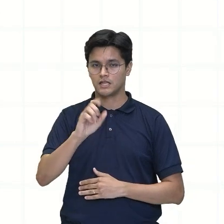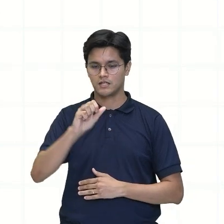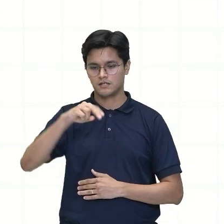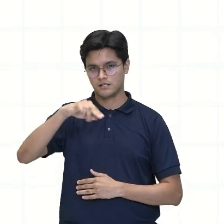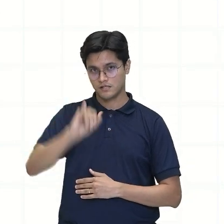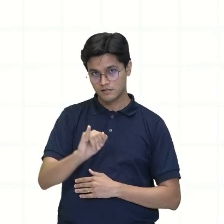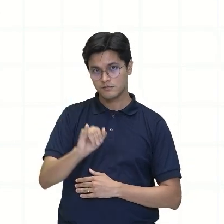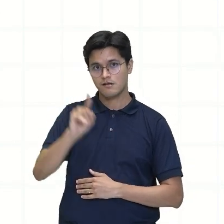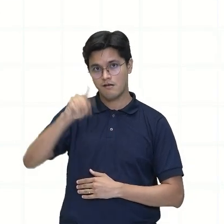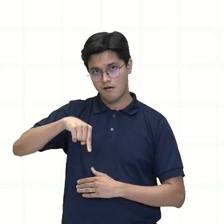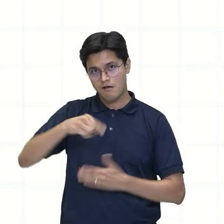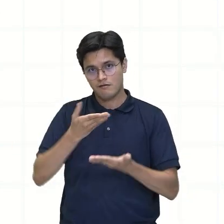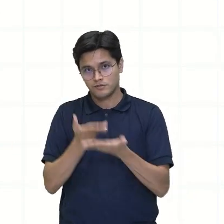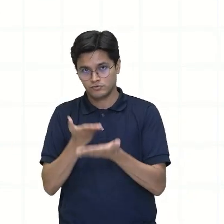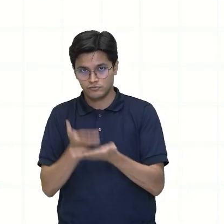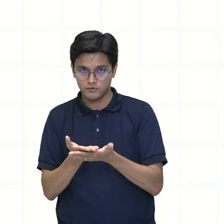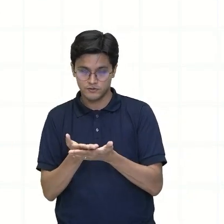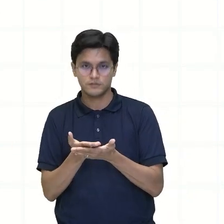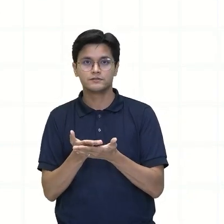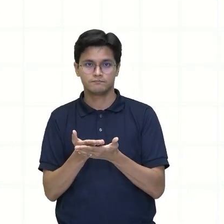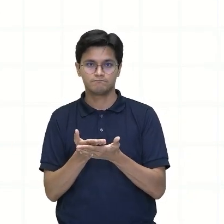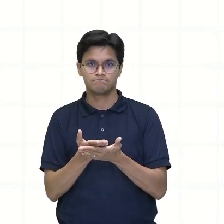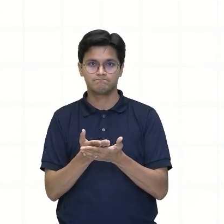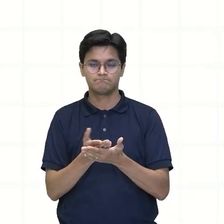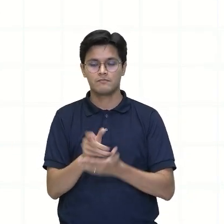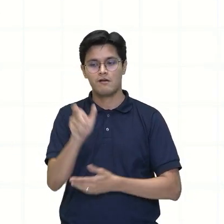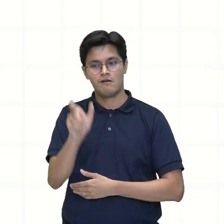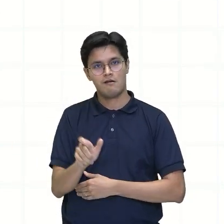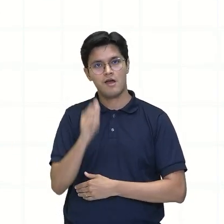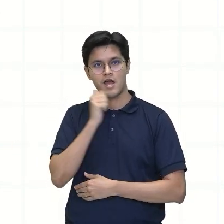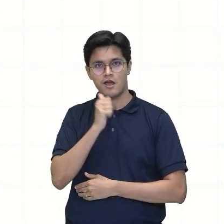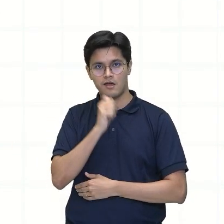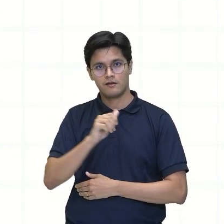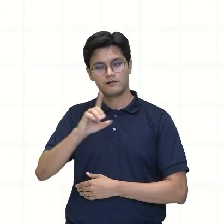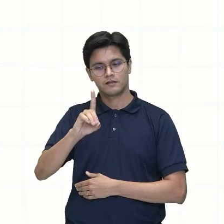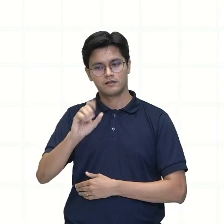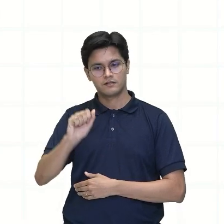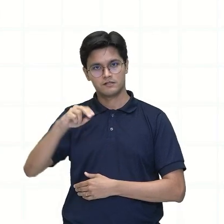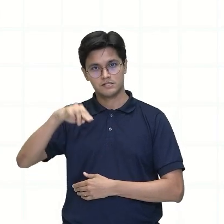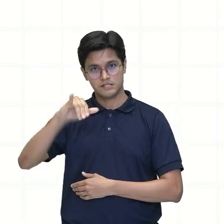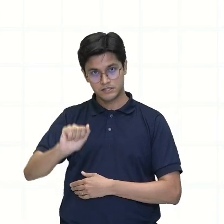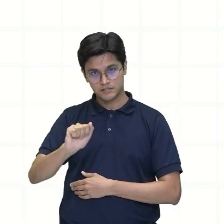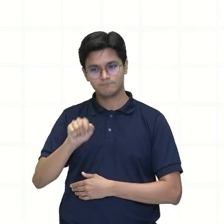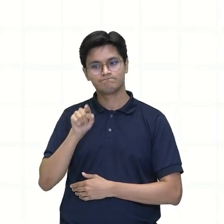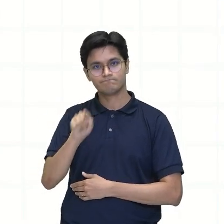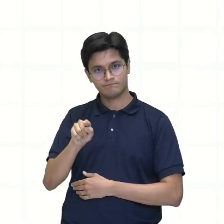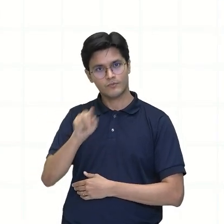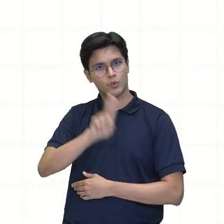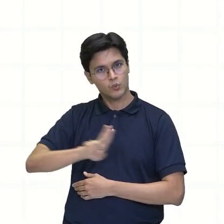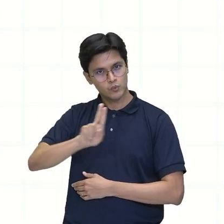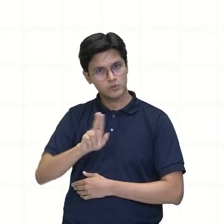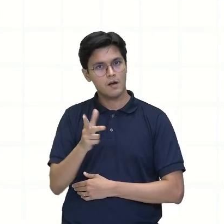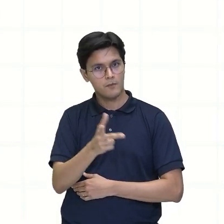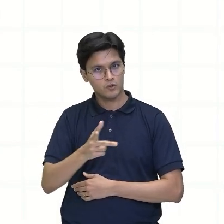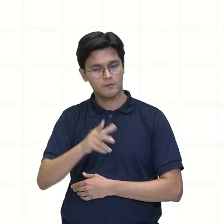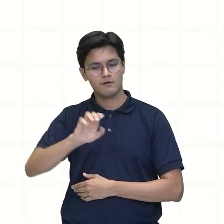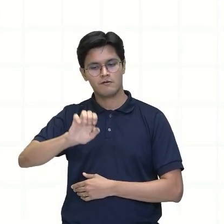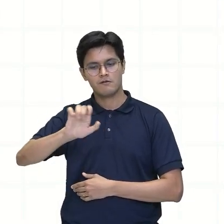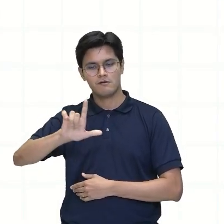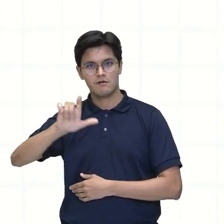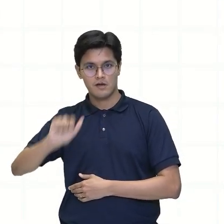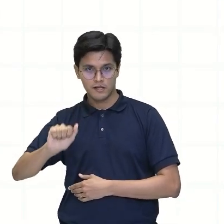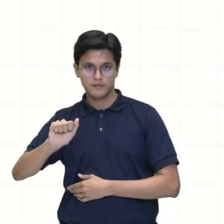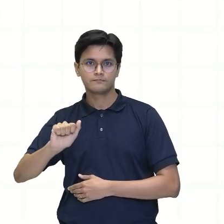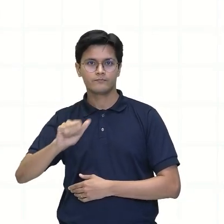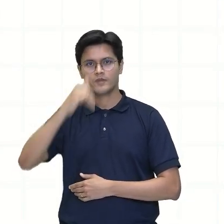estudante. Eu estou falando Dani, ela, tá bom? Para não dizer Dani toda hora, eu